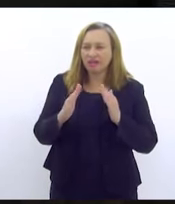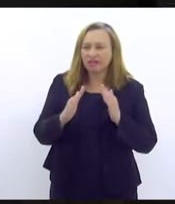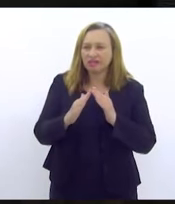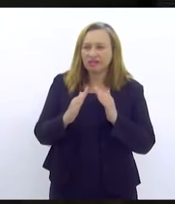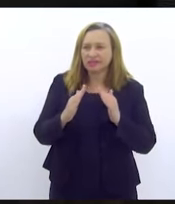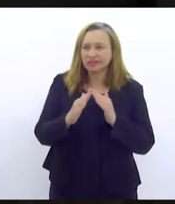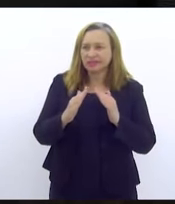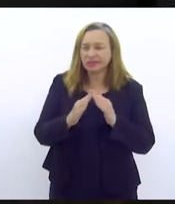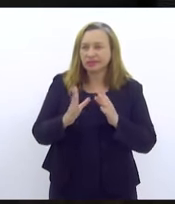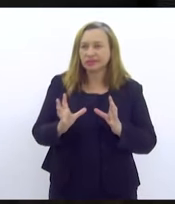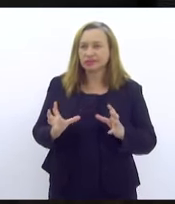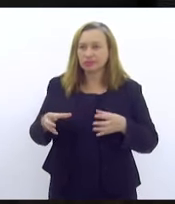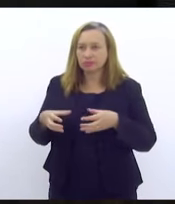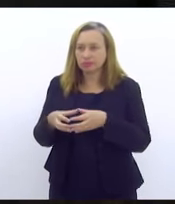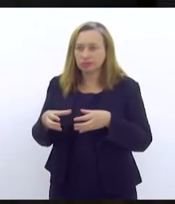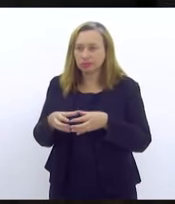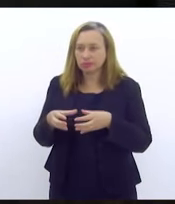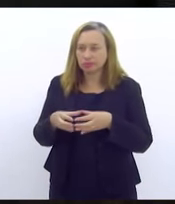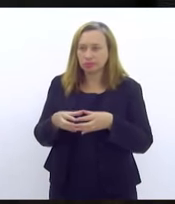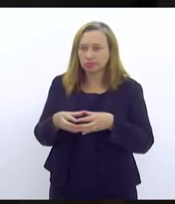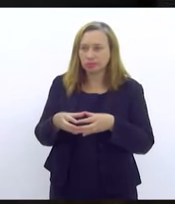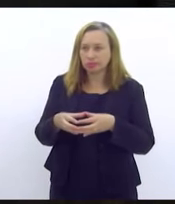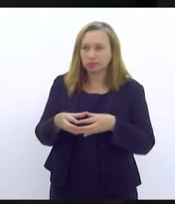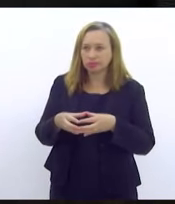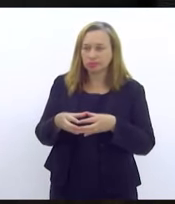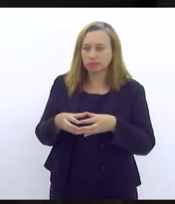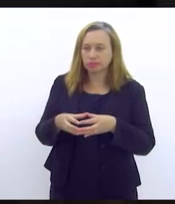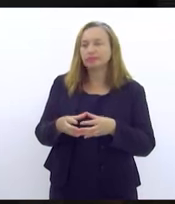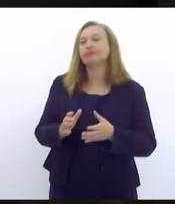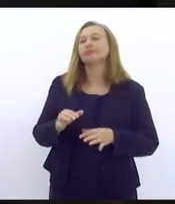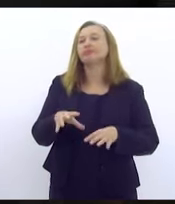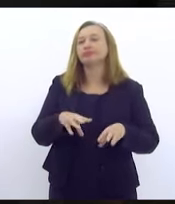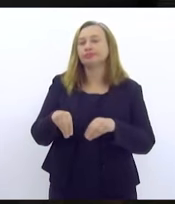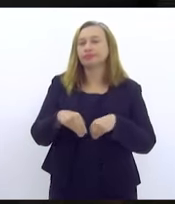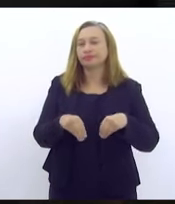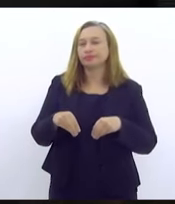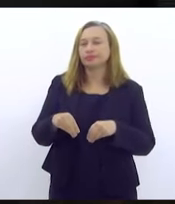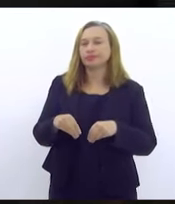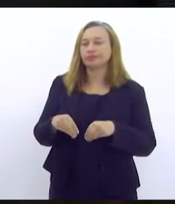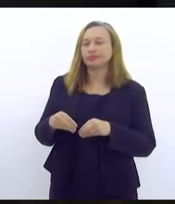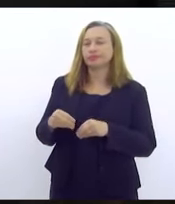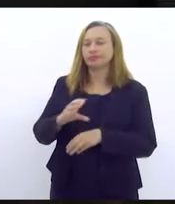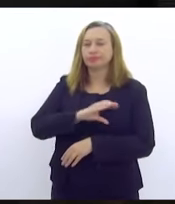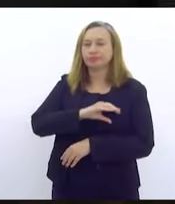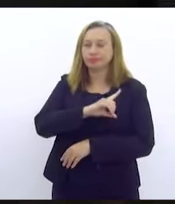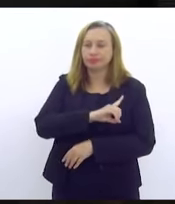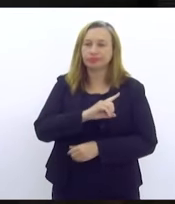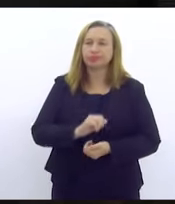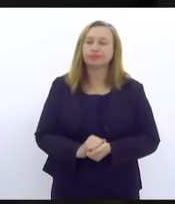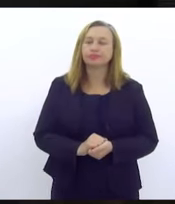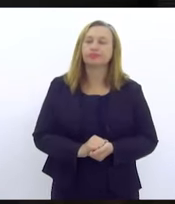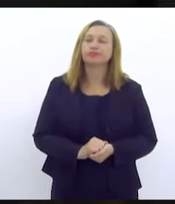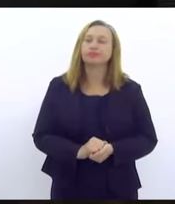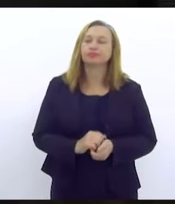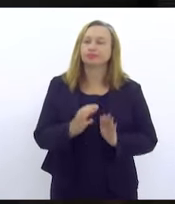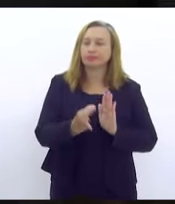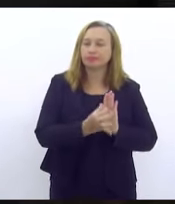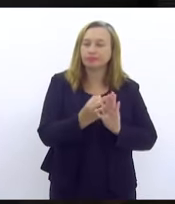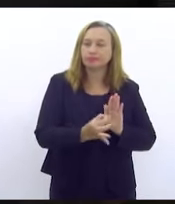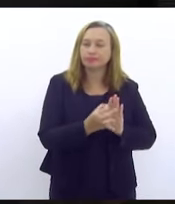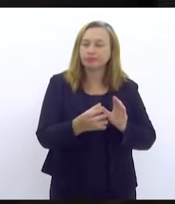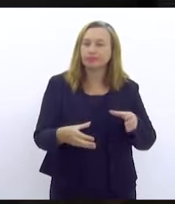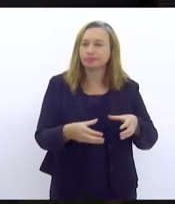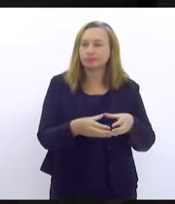habitacionais e terrenos residenciais localizados no município de Duque de Caxias. Pareceres das comissões de